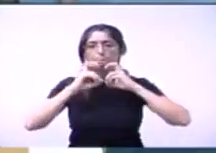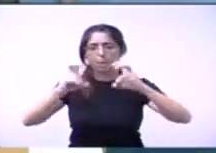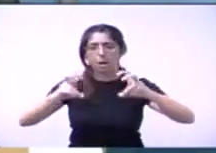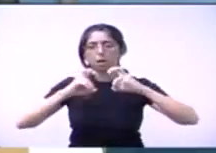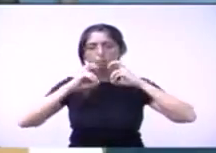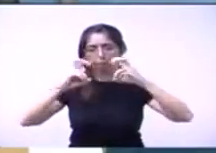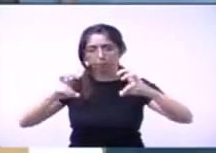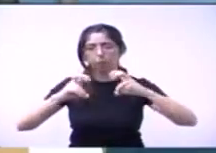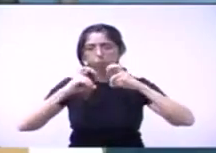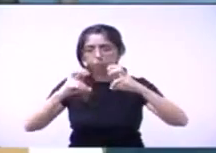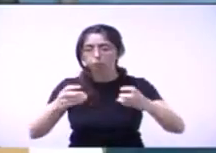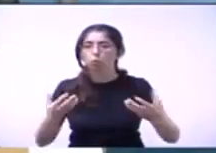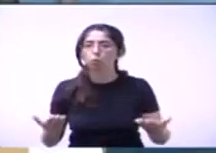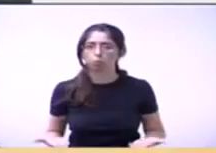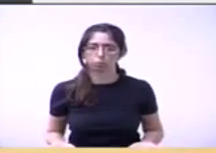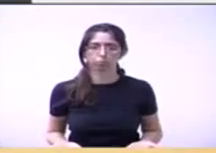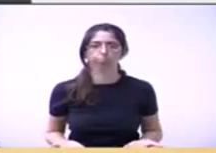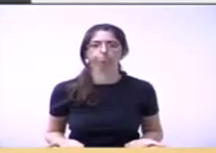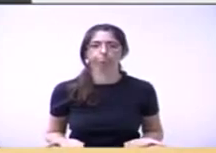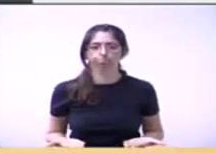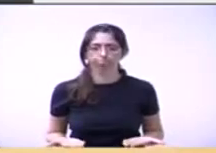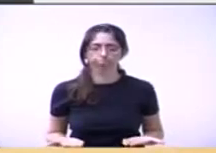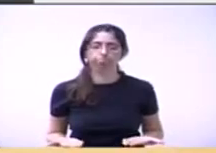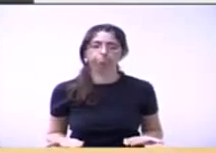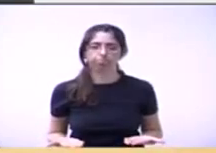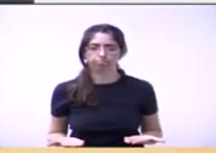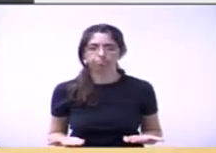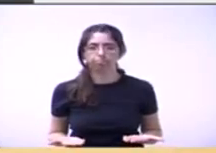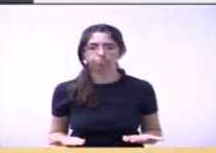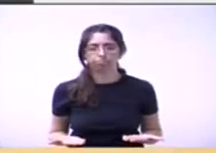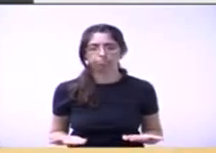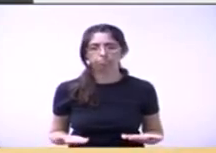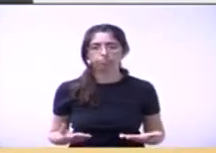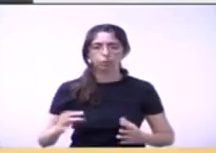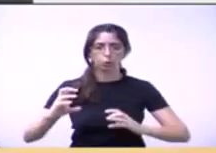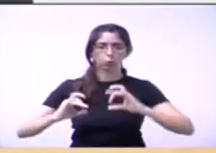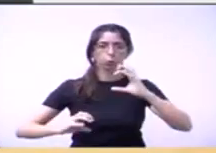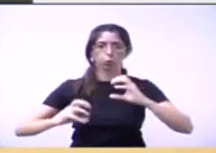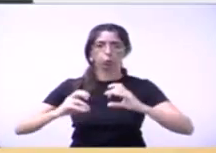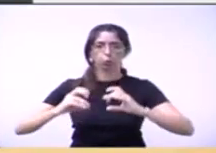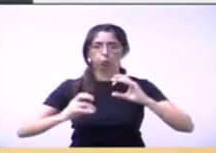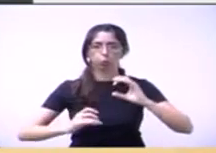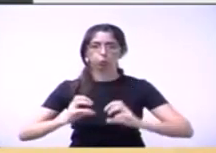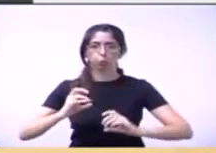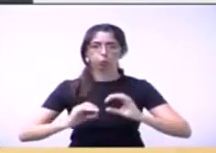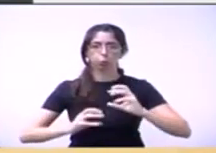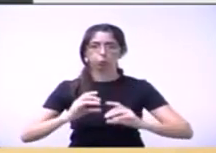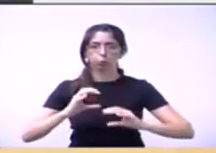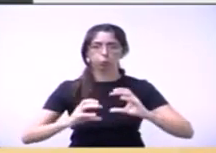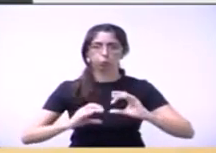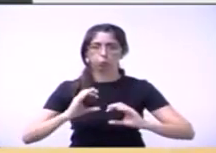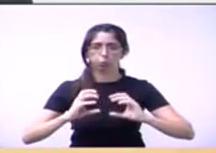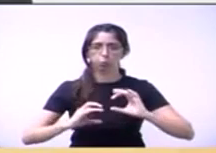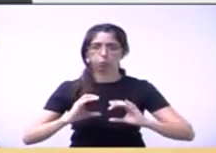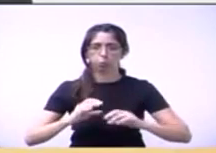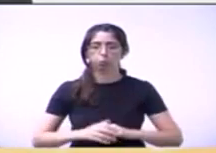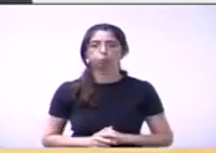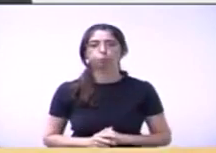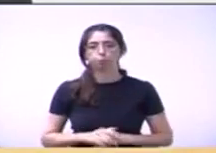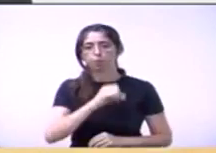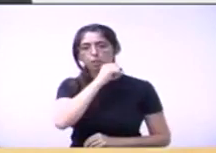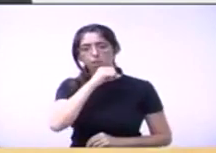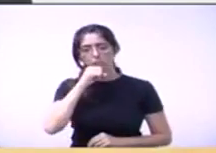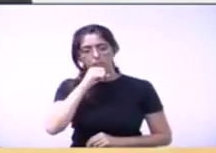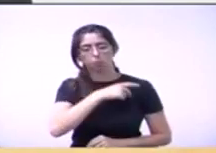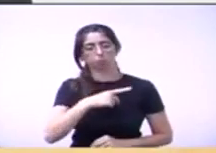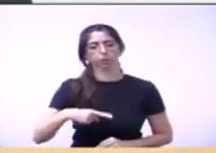minutinho, vereadora. Senhores, vou pedir um favor para todos os senhores. Depois que a vereadora terminar, os